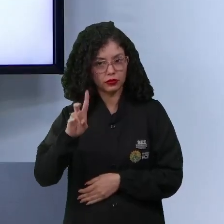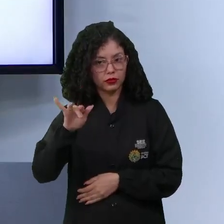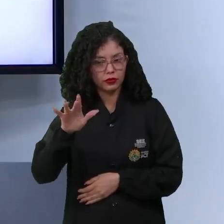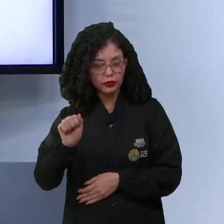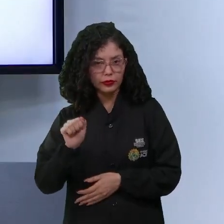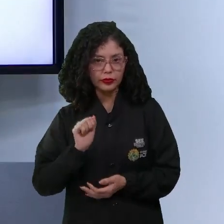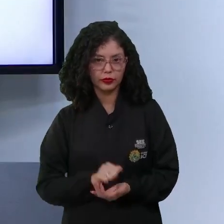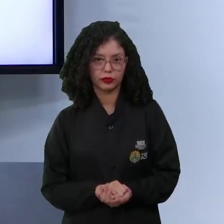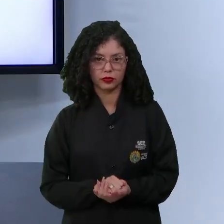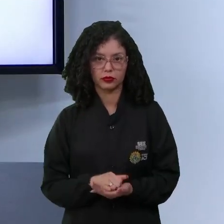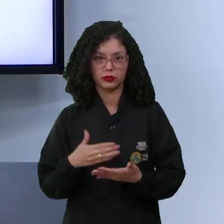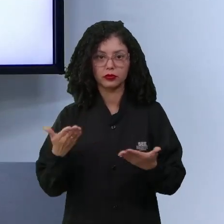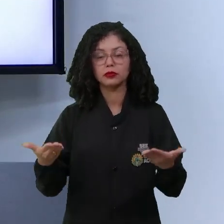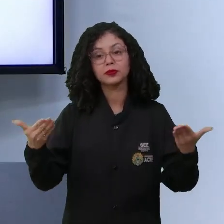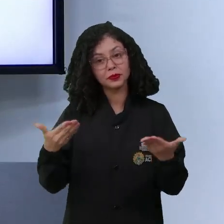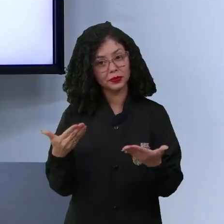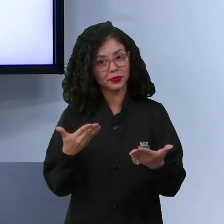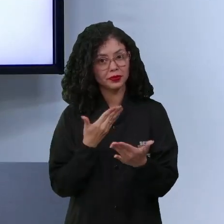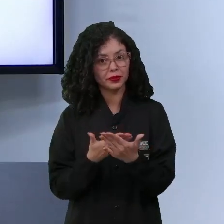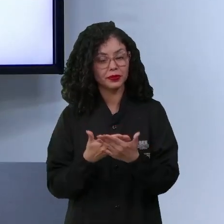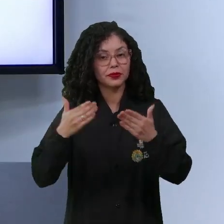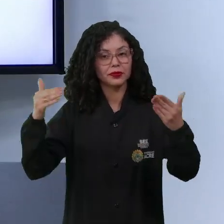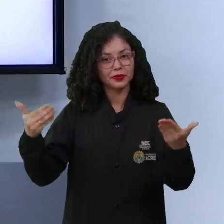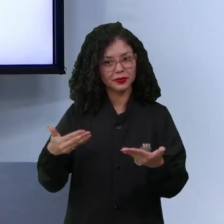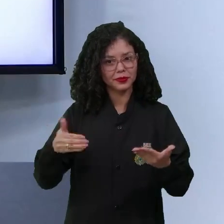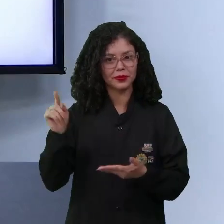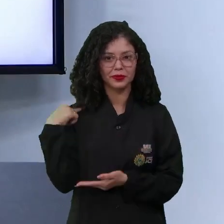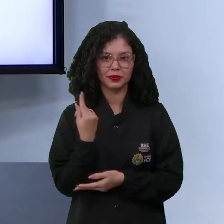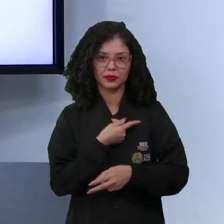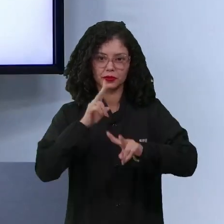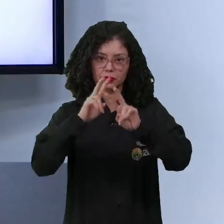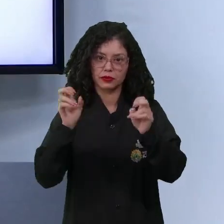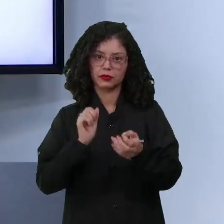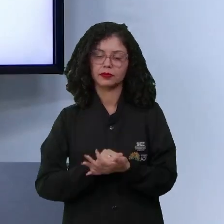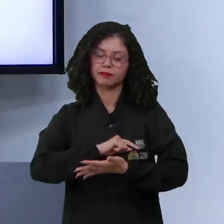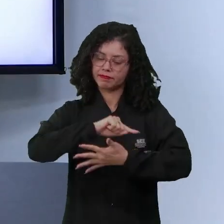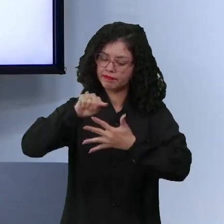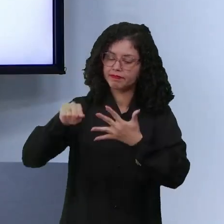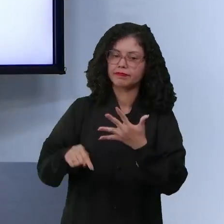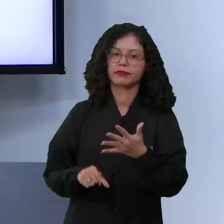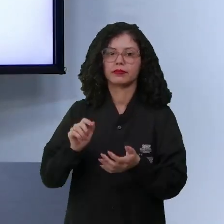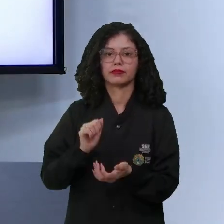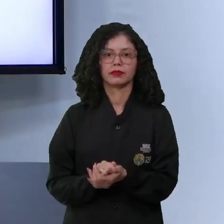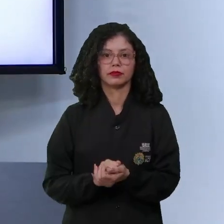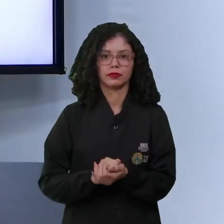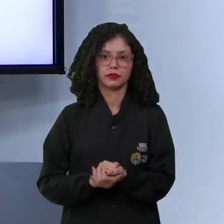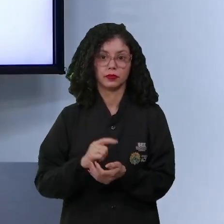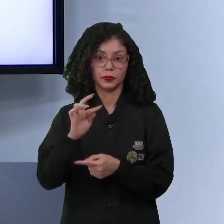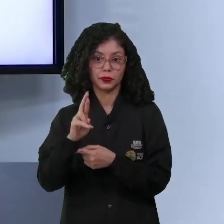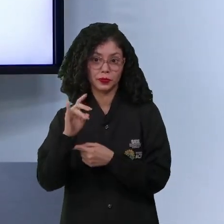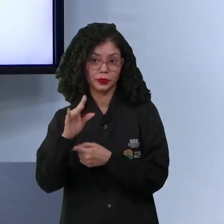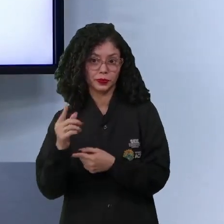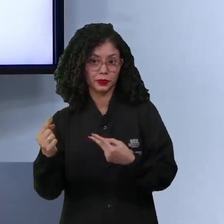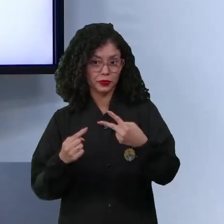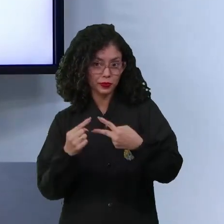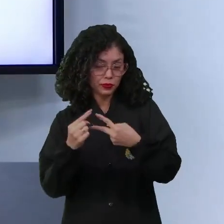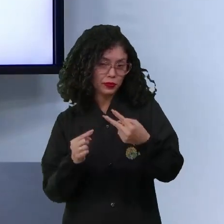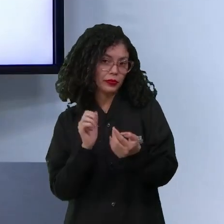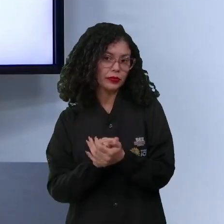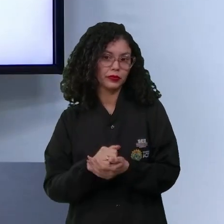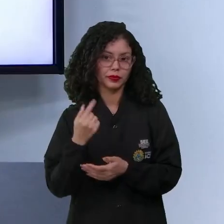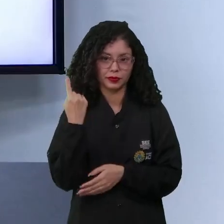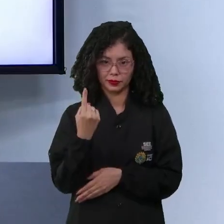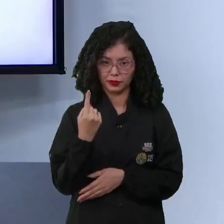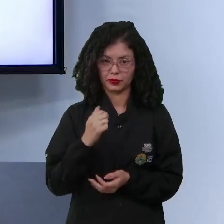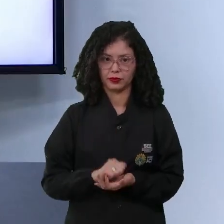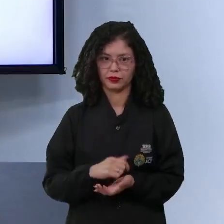professor Áquila e na aula de hoje nós estudaremos sobre variação entre grandezas, parte